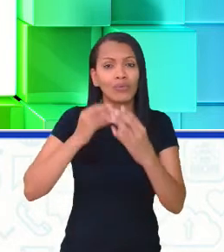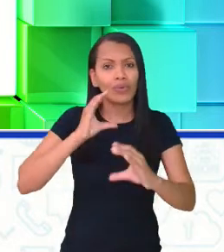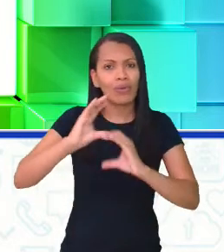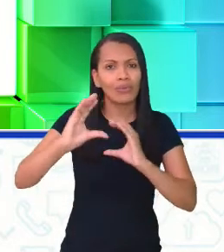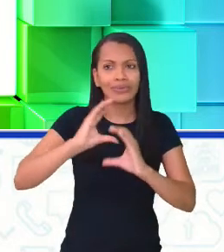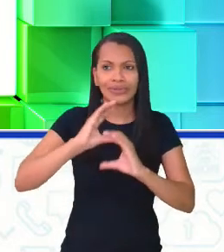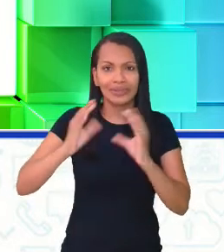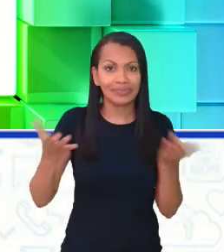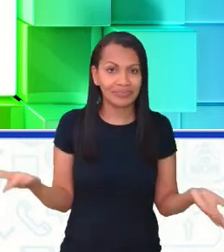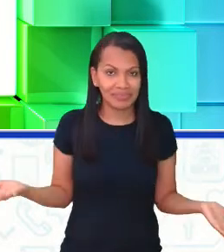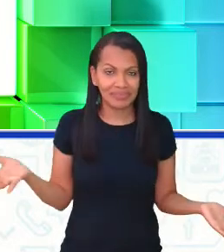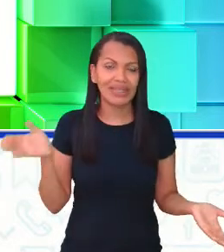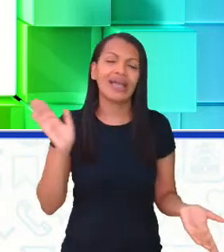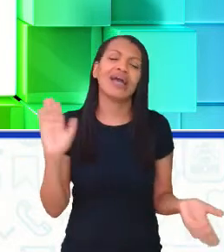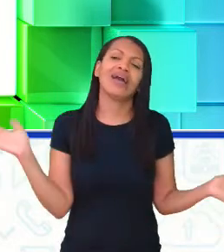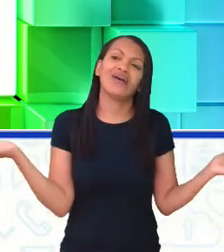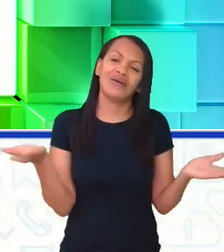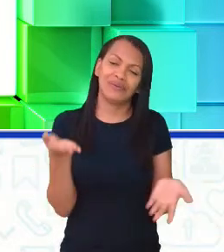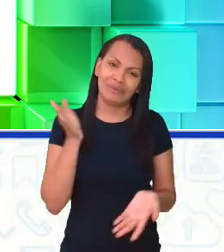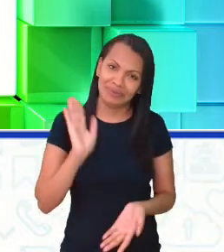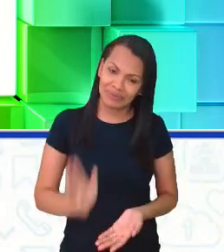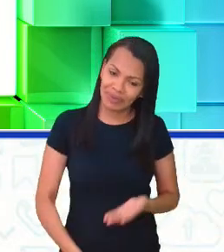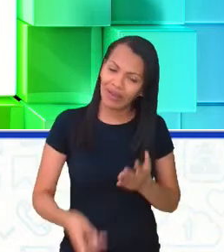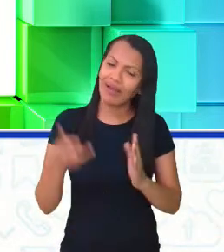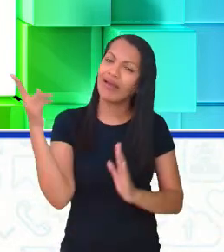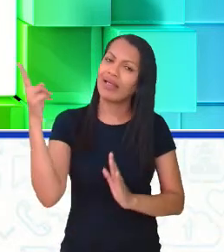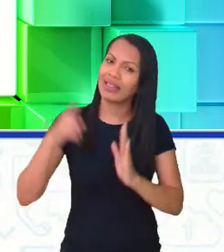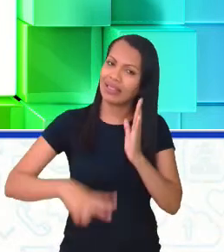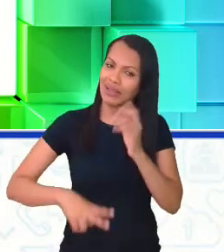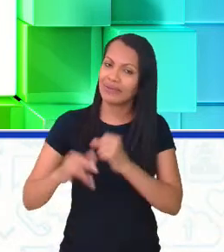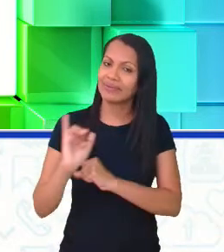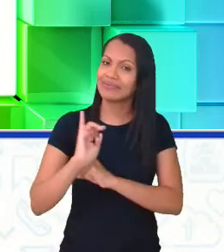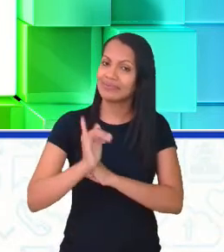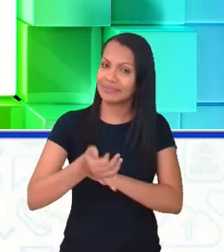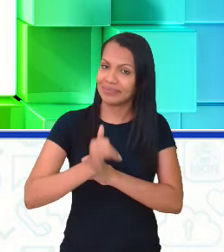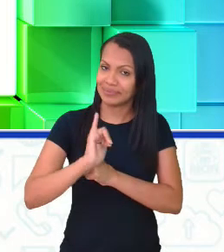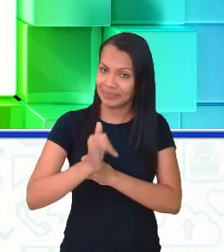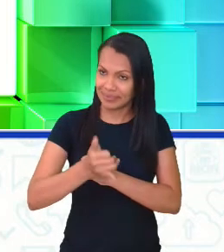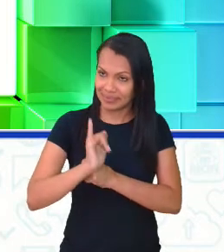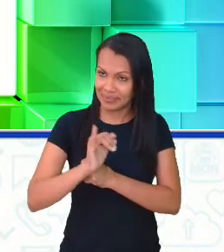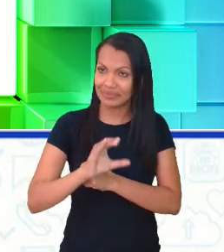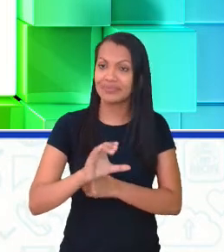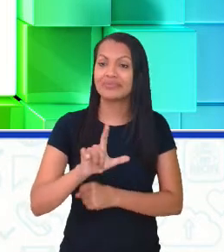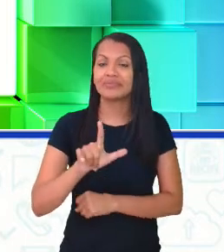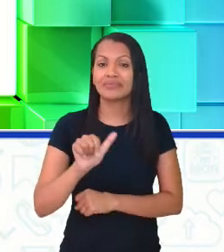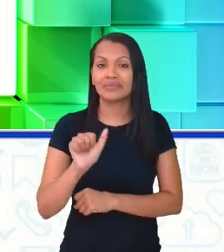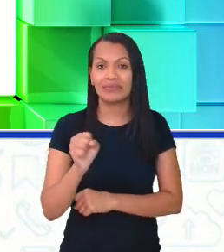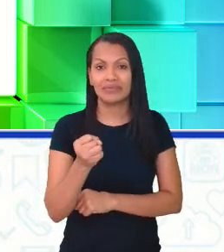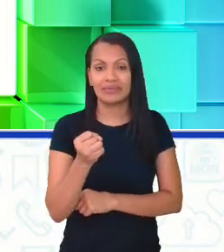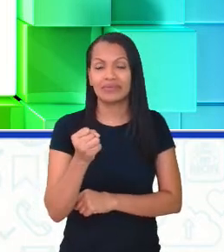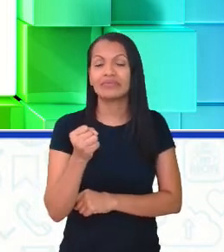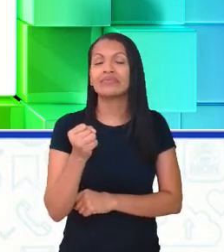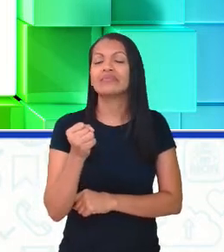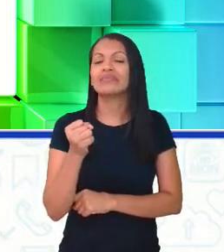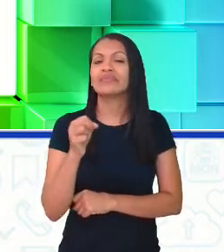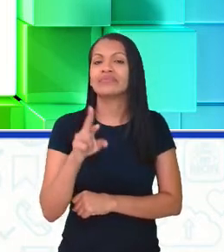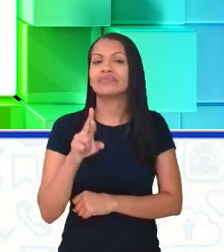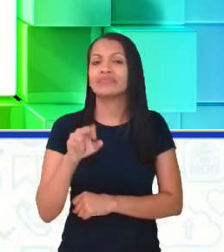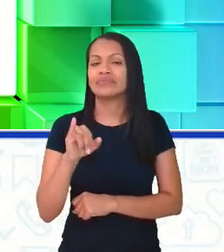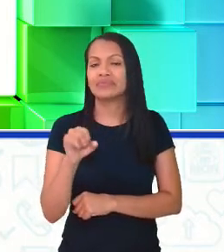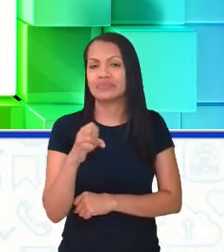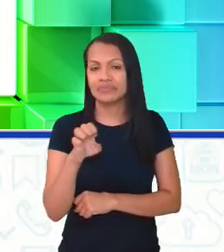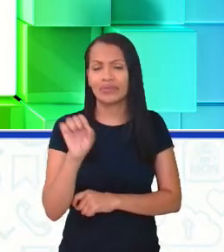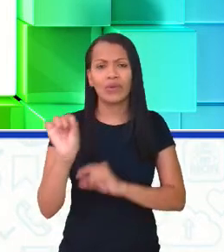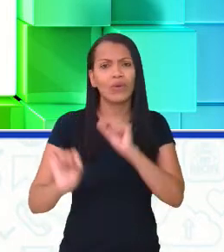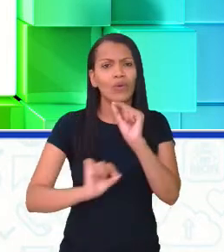Mas agora que a gente já leu a crônica de Clarice, será que a gente consegue definir aí